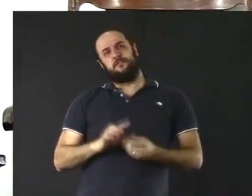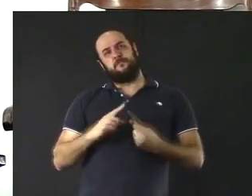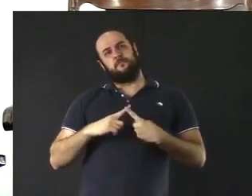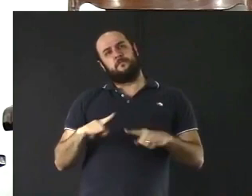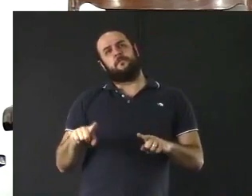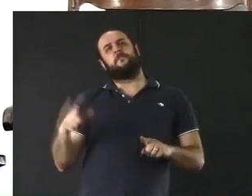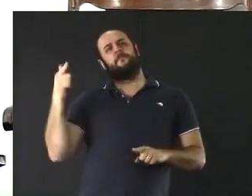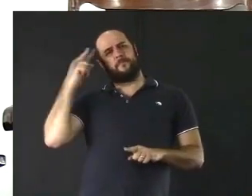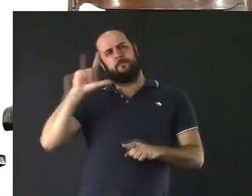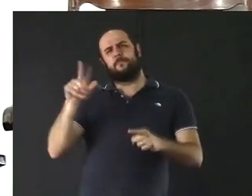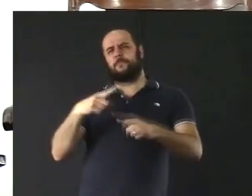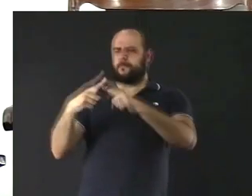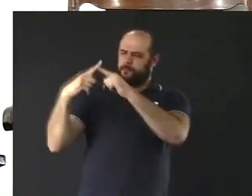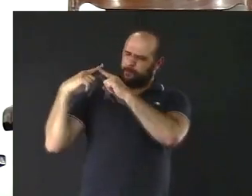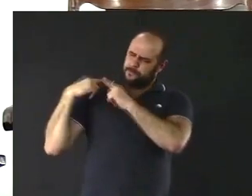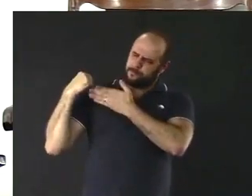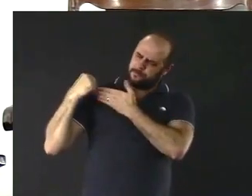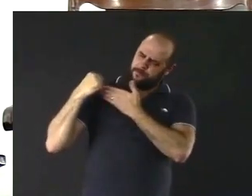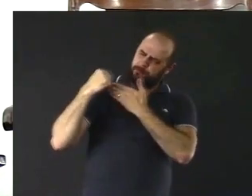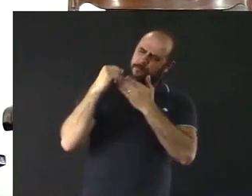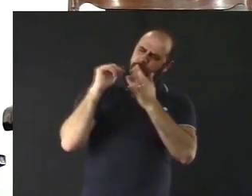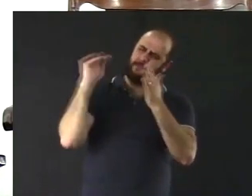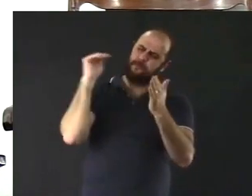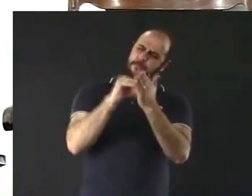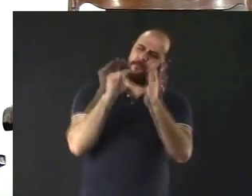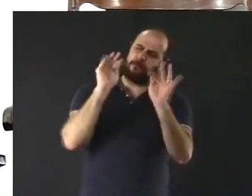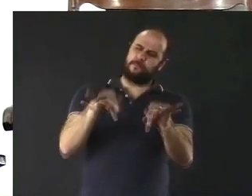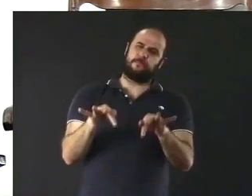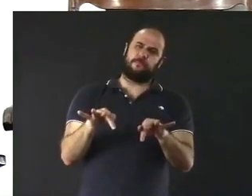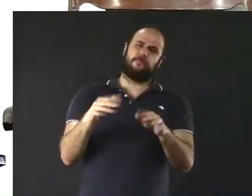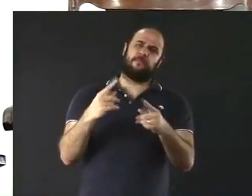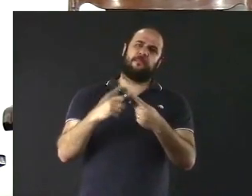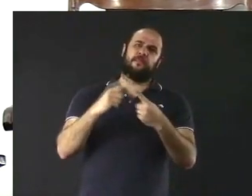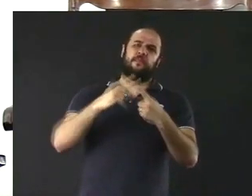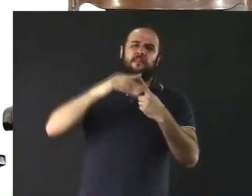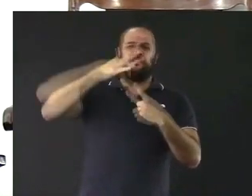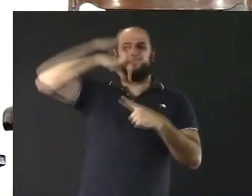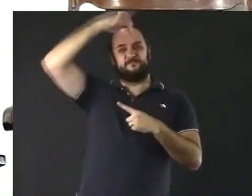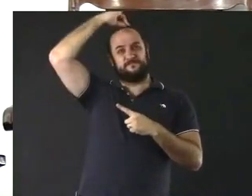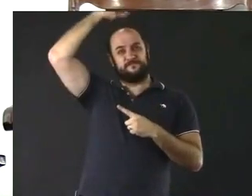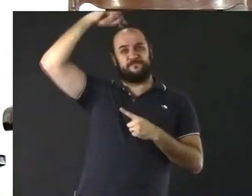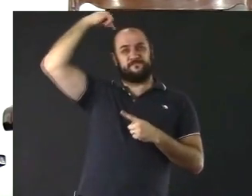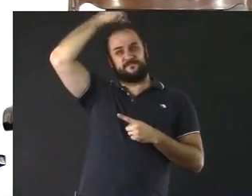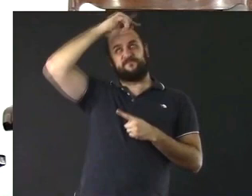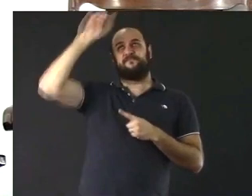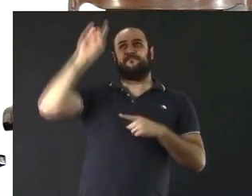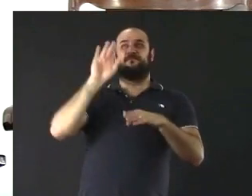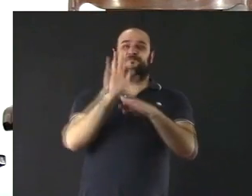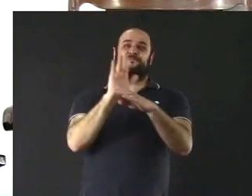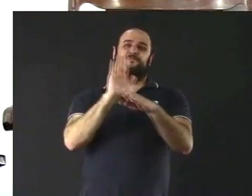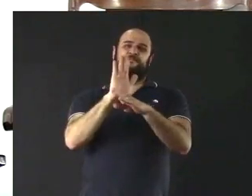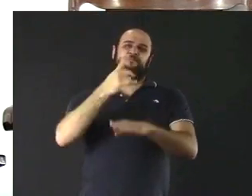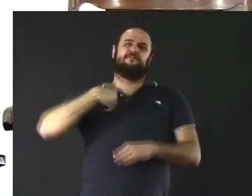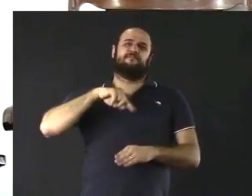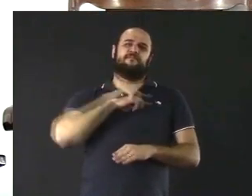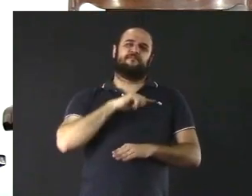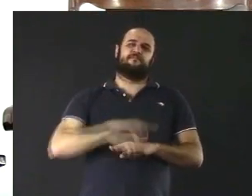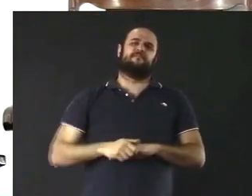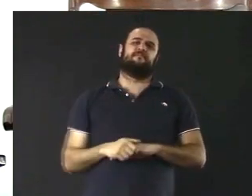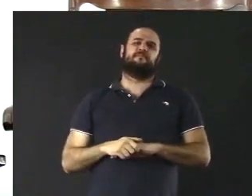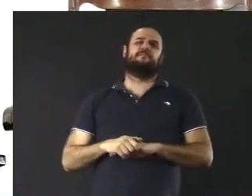até o final, porque o Espírito Santo de Deus nos ajuda.